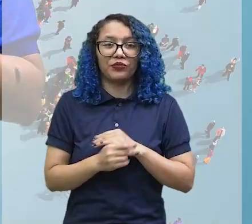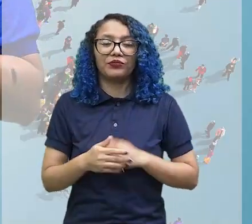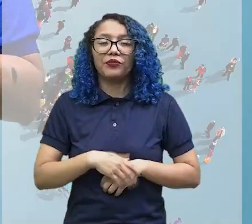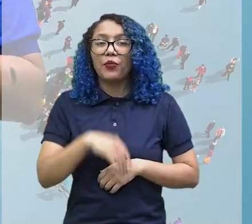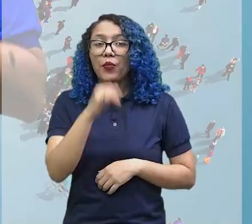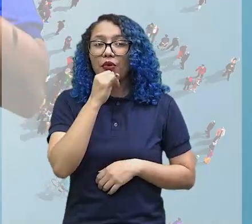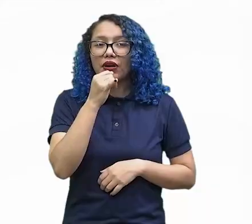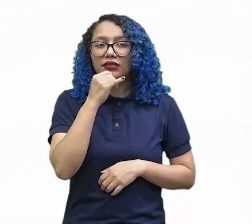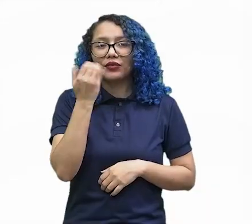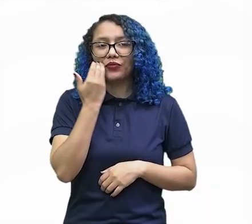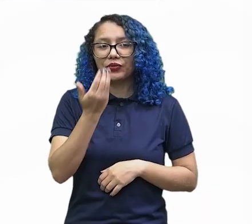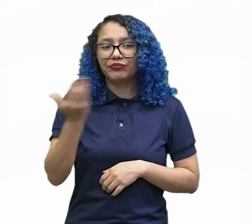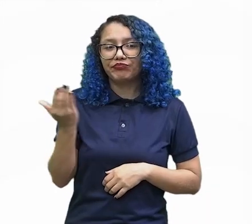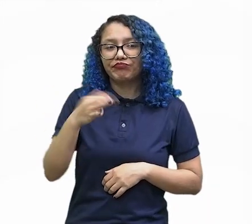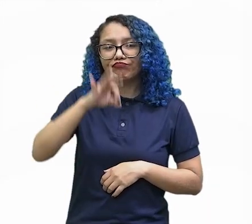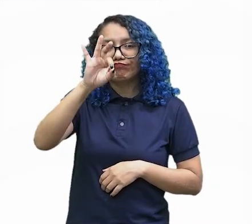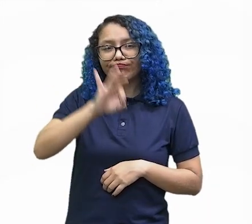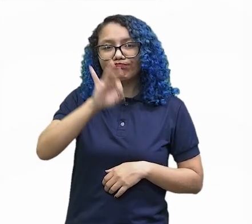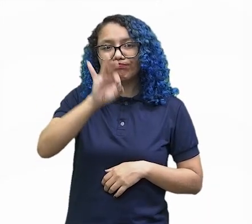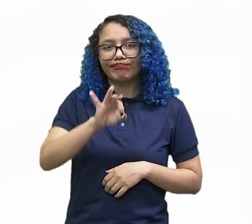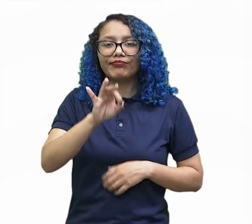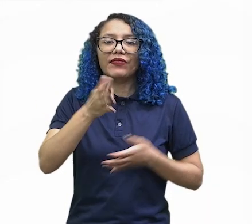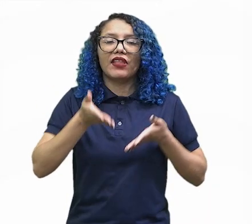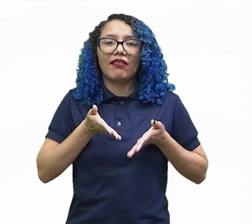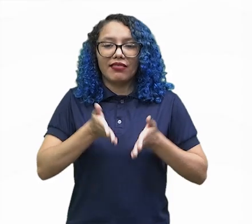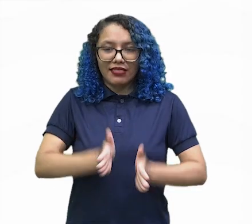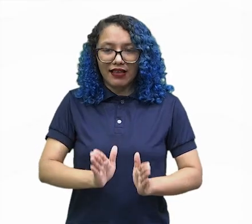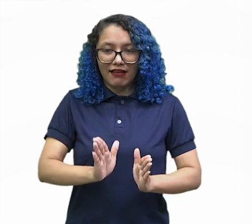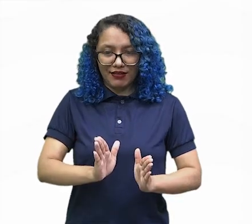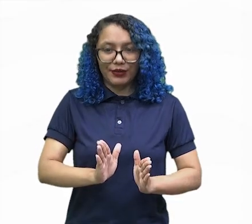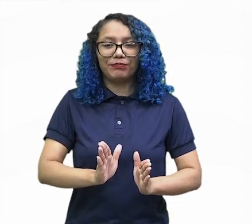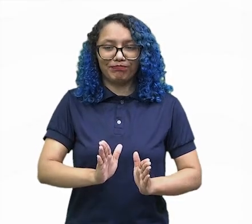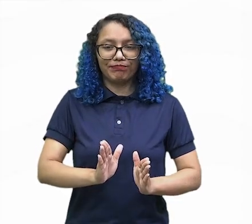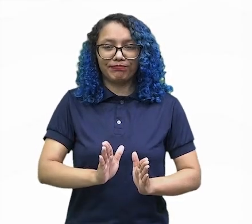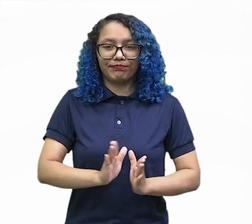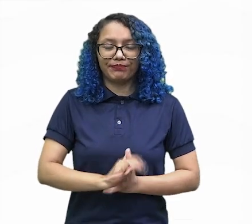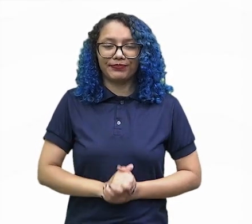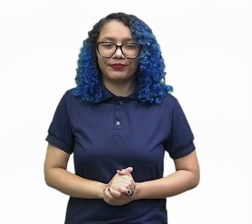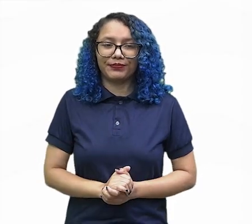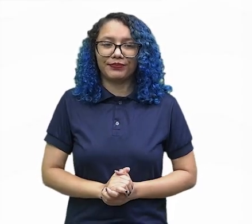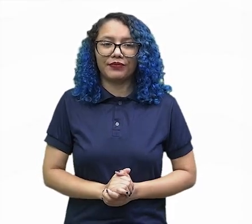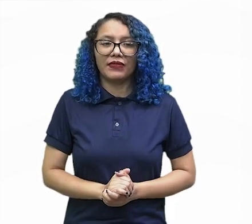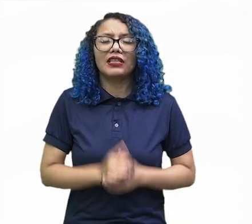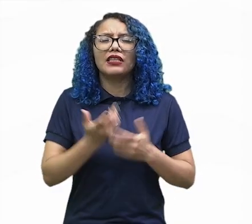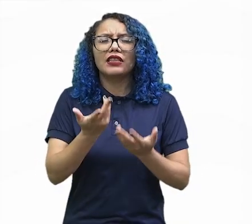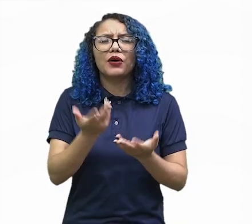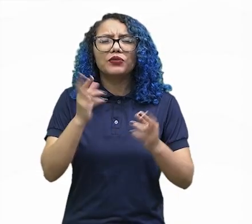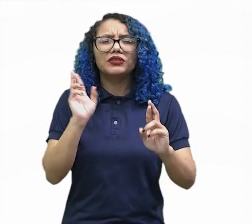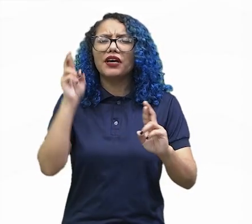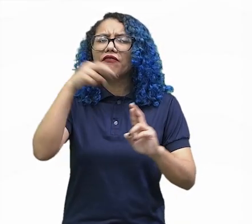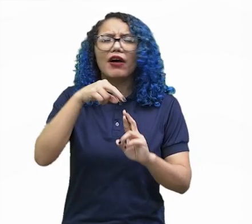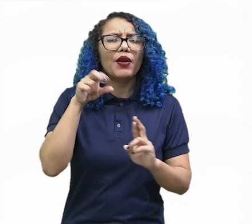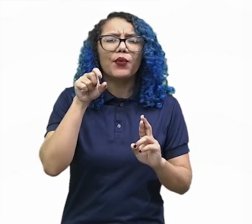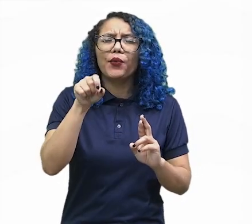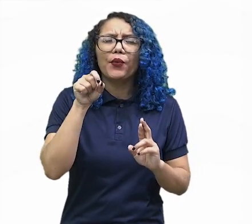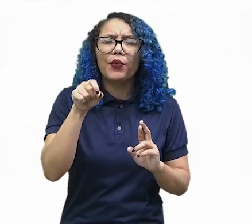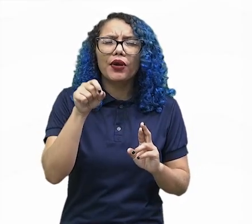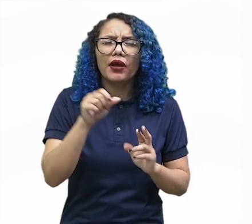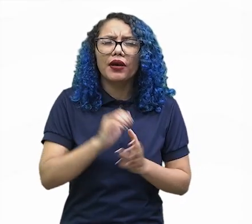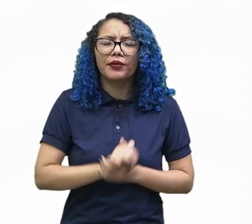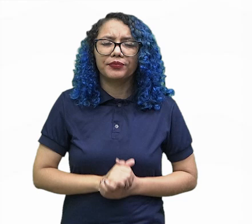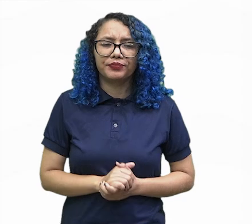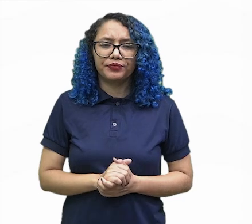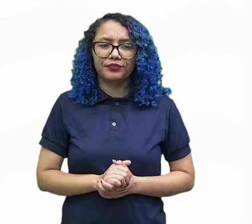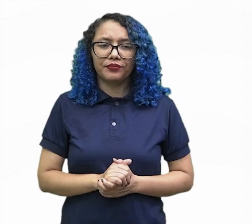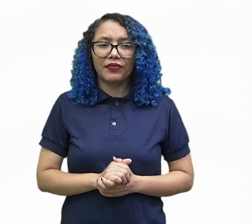aí a taxa de natalidade. A taxa de natalidade, gente, diz respeito que,